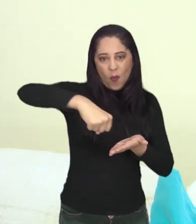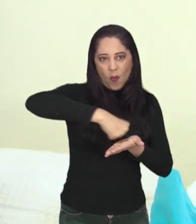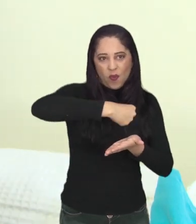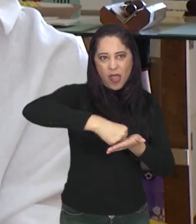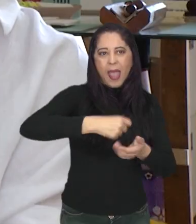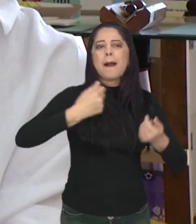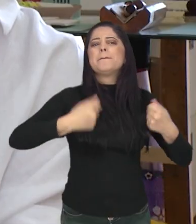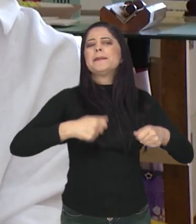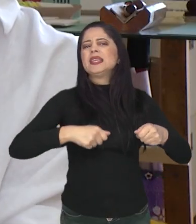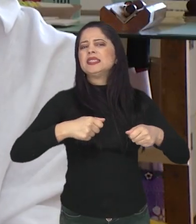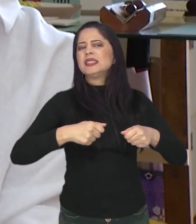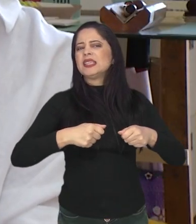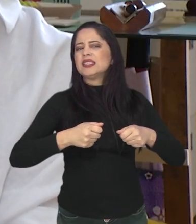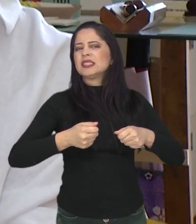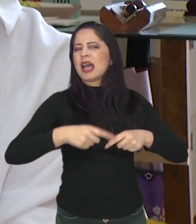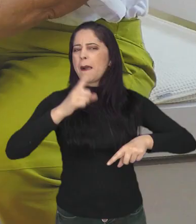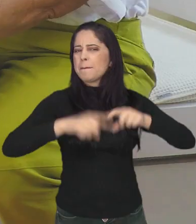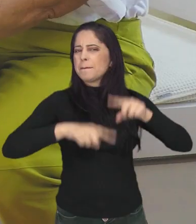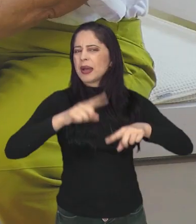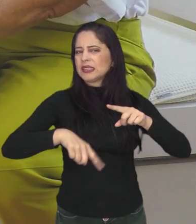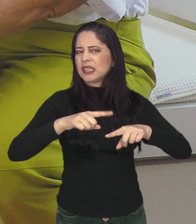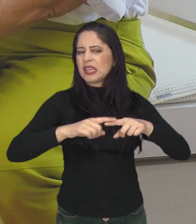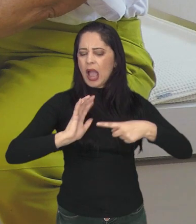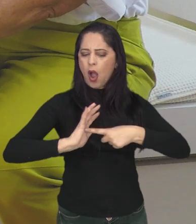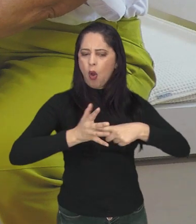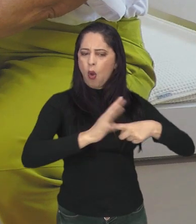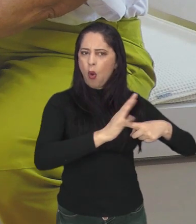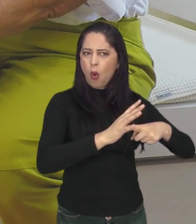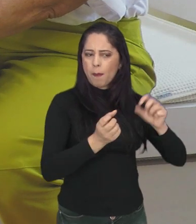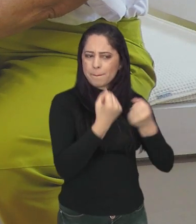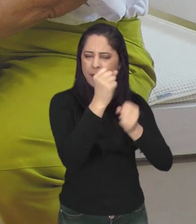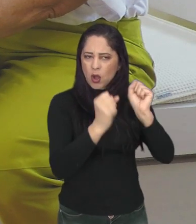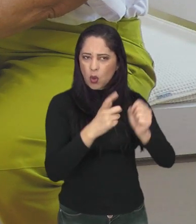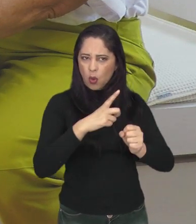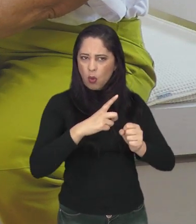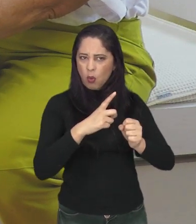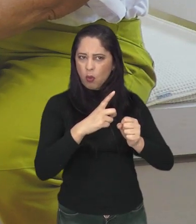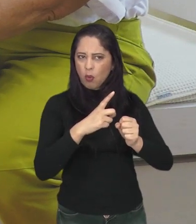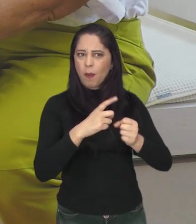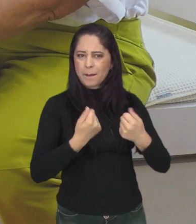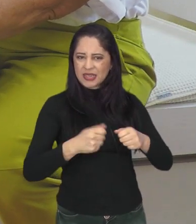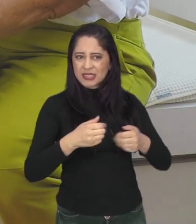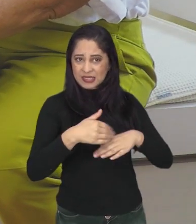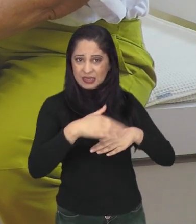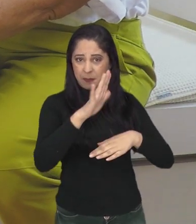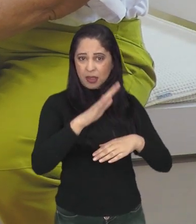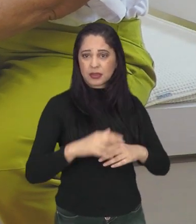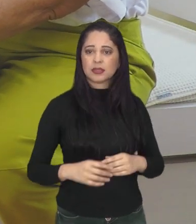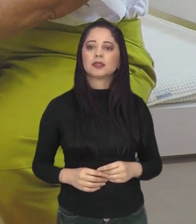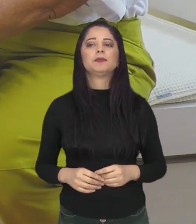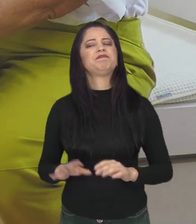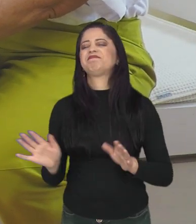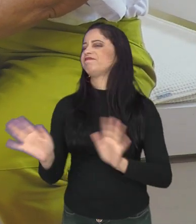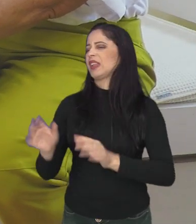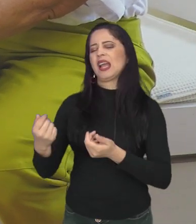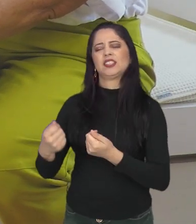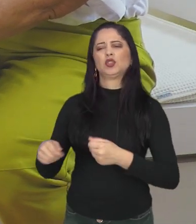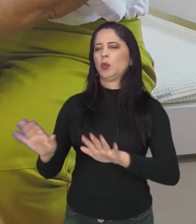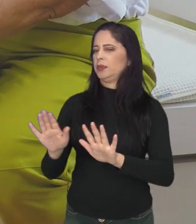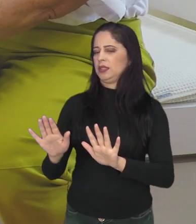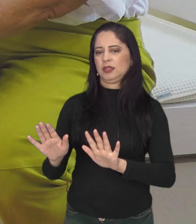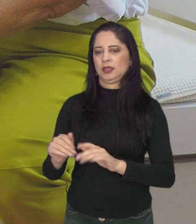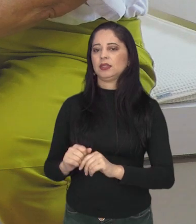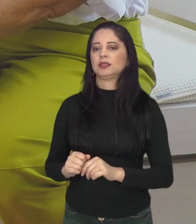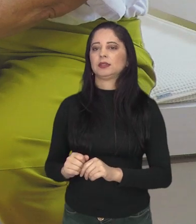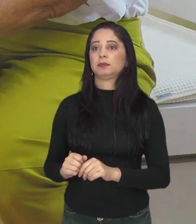de repente precisa de mais equipamentos assim além do que você falou que pode fazer manual Não